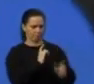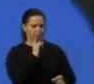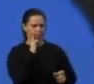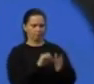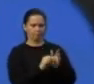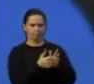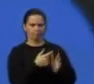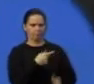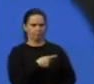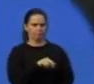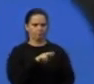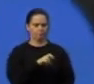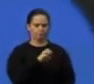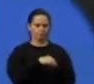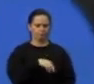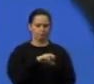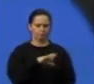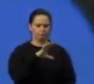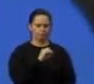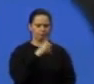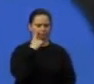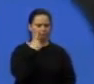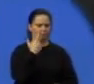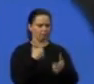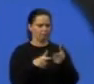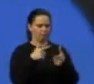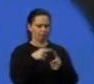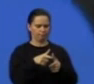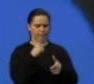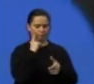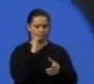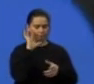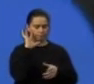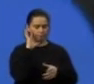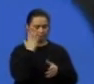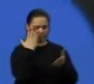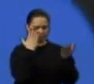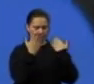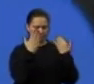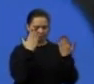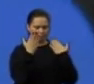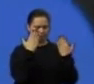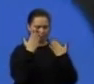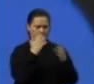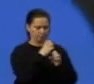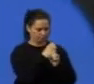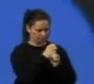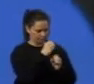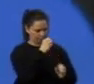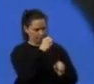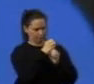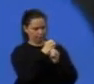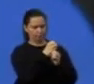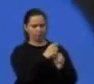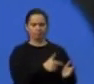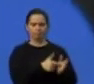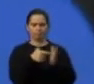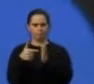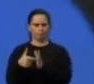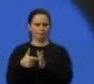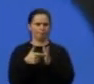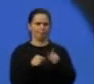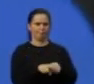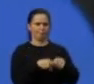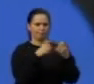primário, e em lesões que implicam em risco potencial à vítima e são avaliadas no exame secundário. Para elucidar